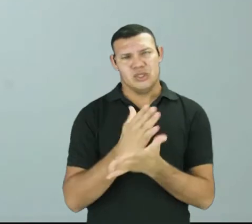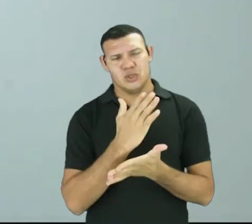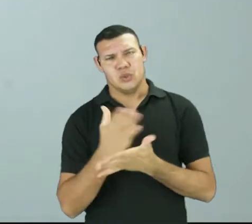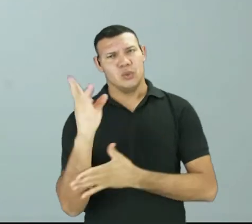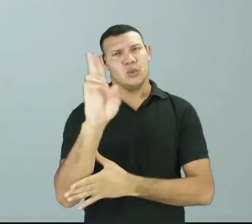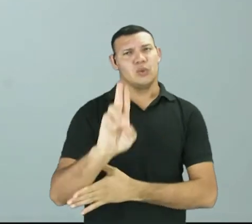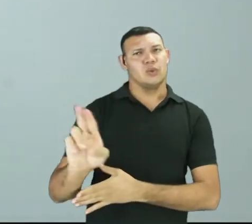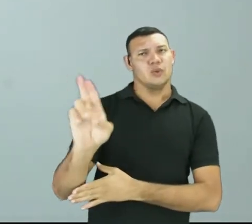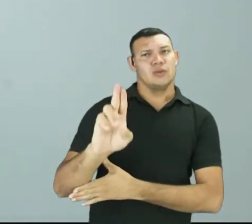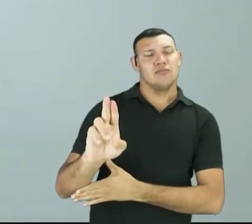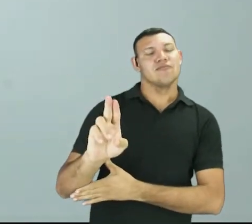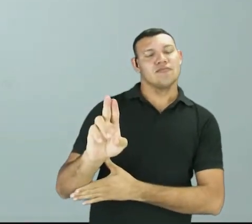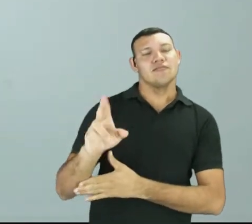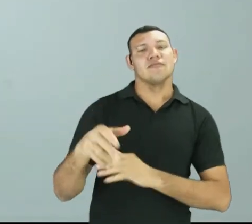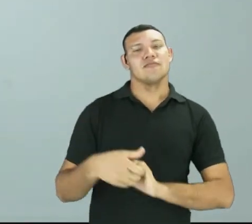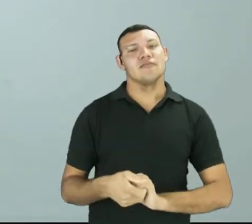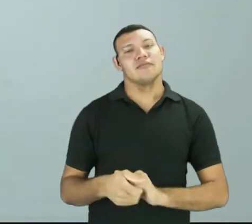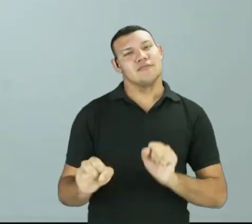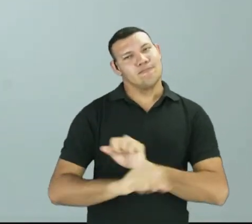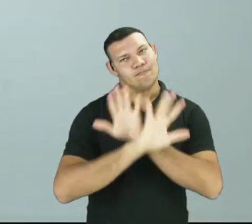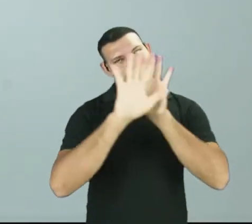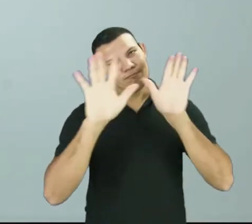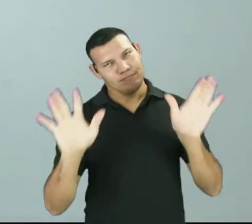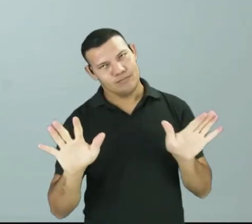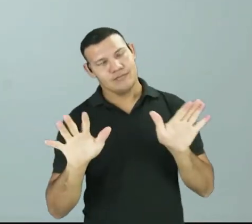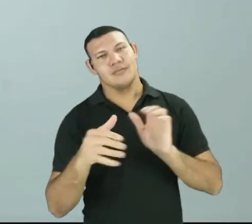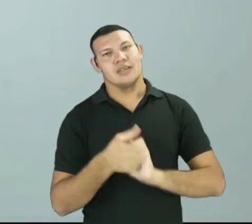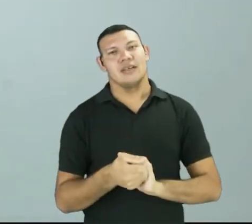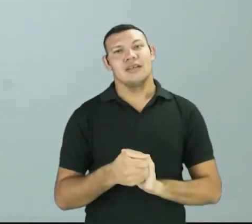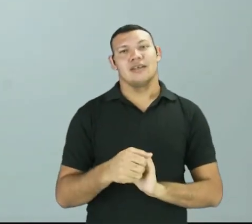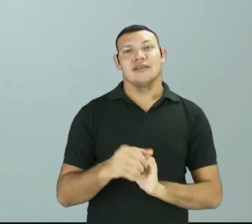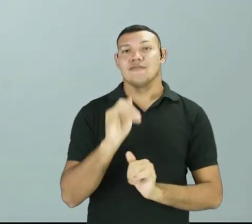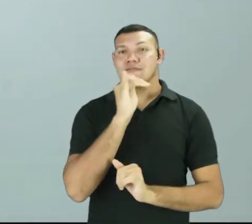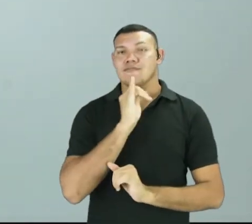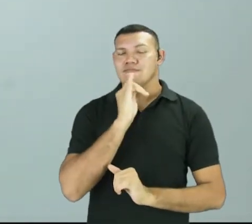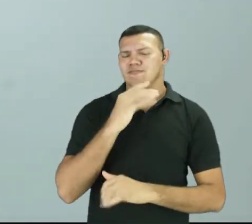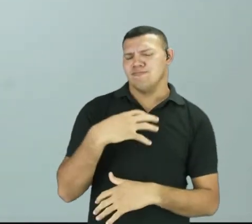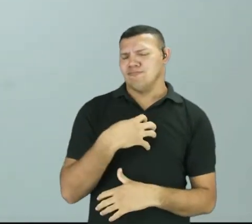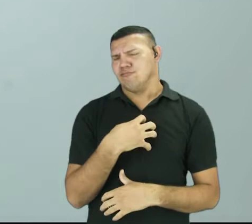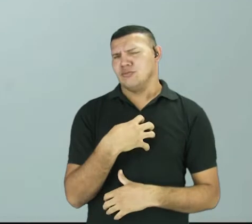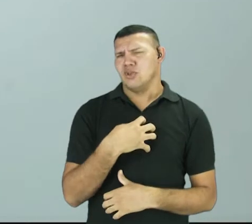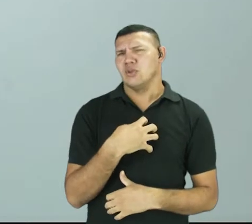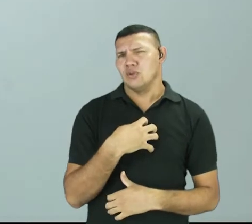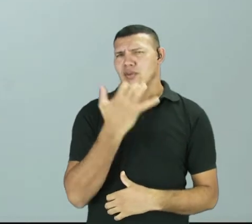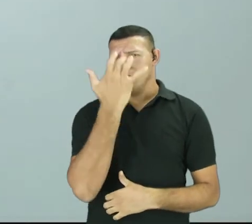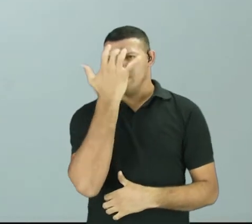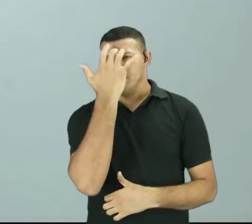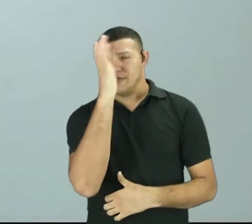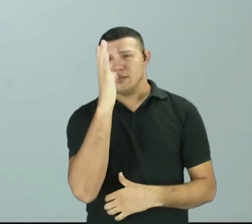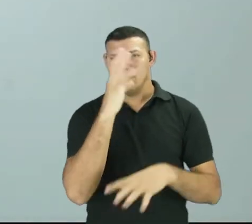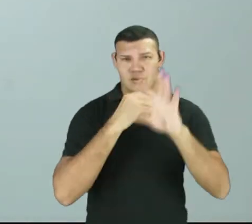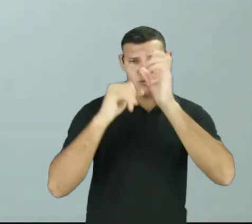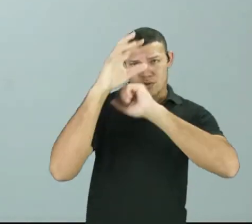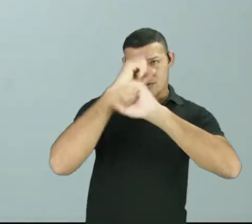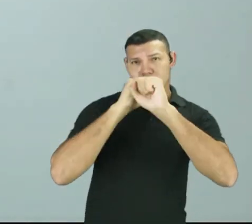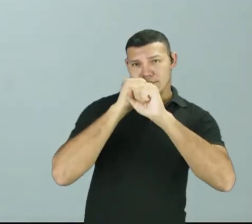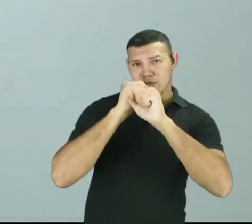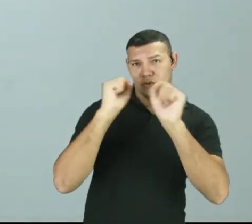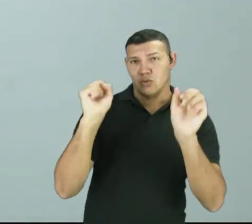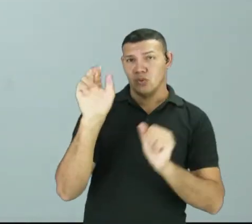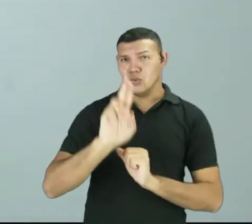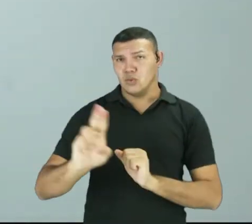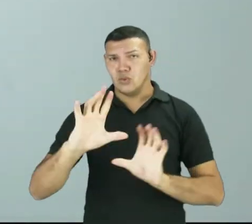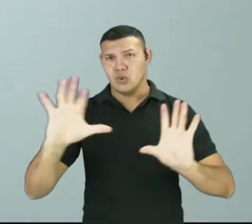ser utilizados e, claro, vamos ver exemplos, que é uma maneira muito boa da gente aprender o uso desses conectores,